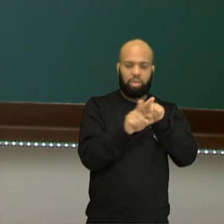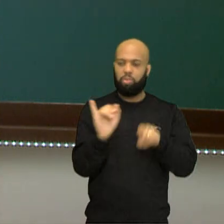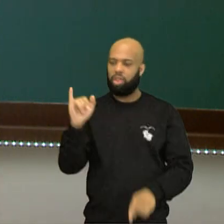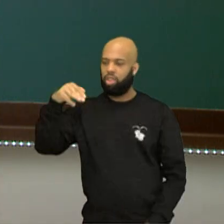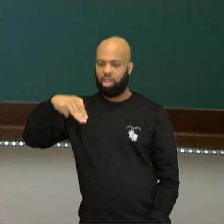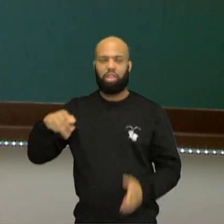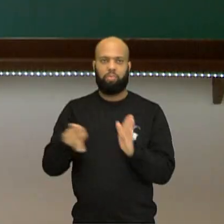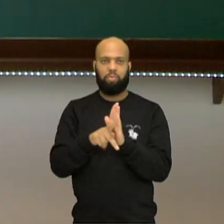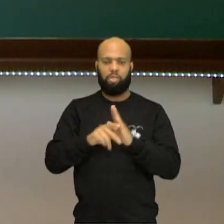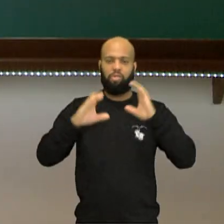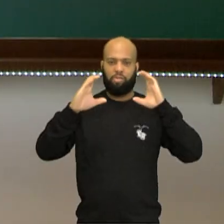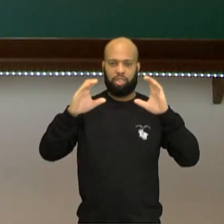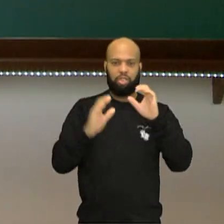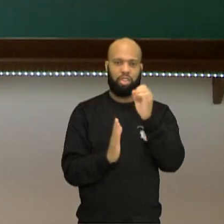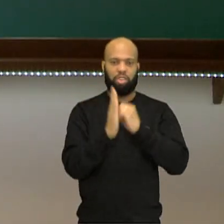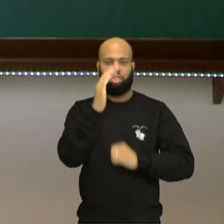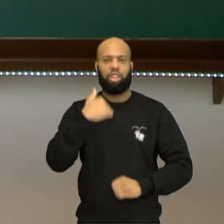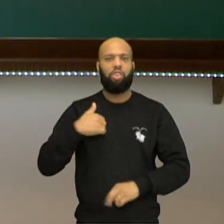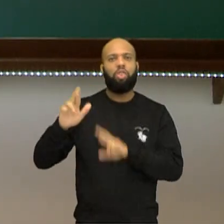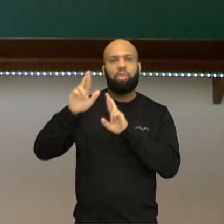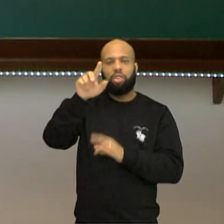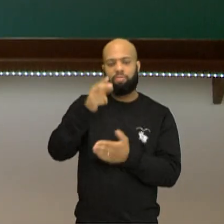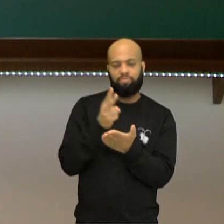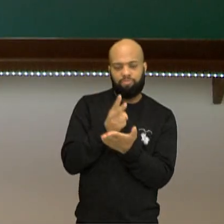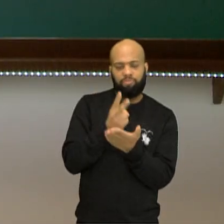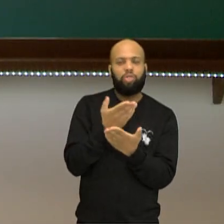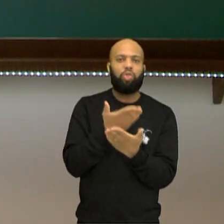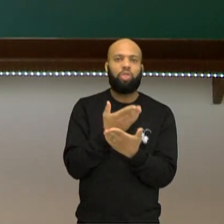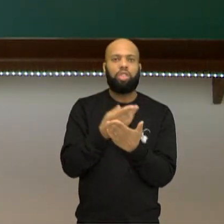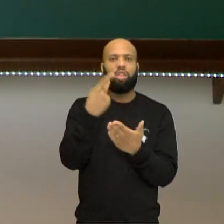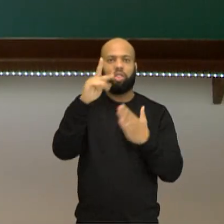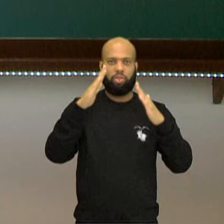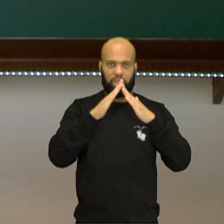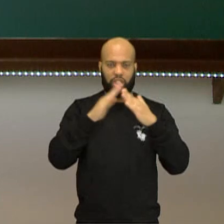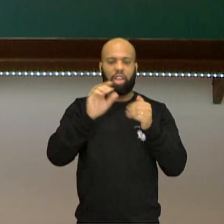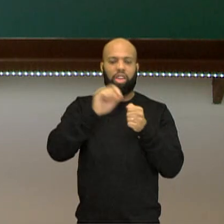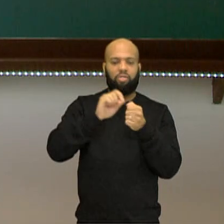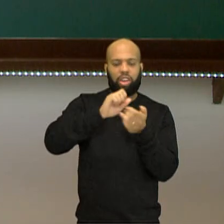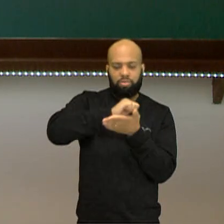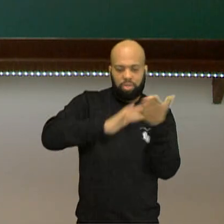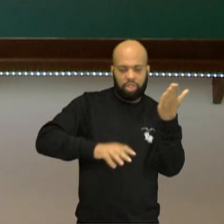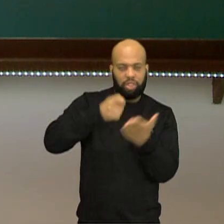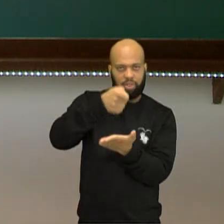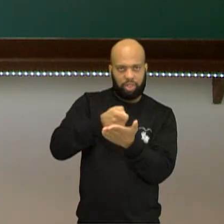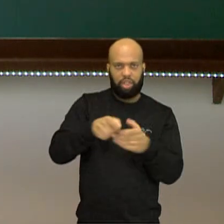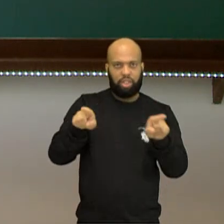função tangente. Eu espero que vocês continuem estudando aí em casa, fazendo as atividades